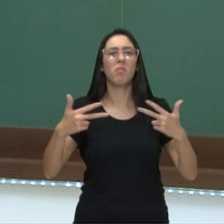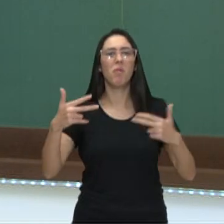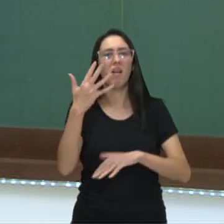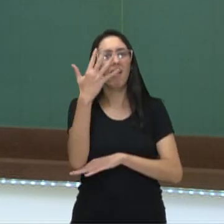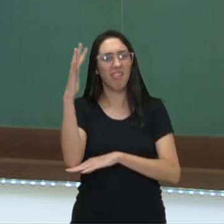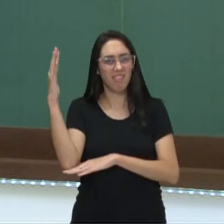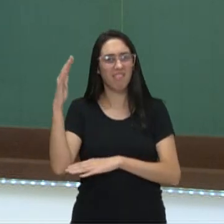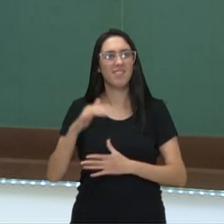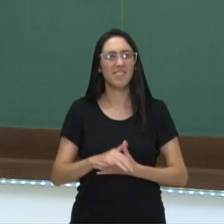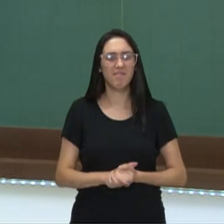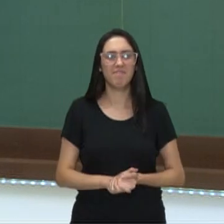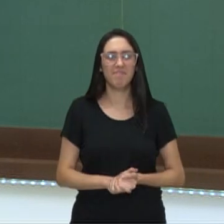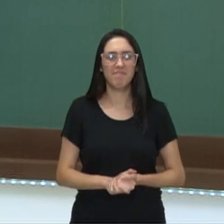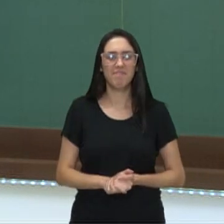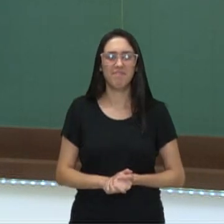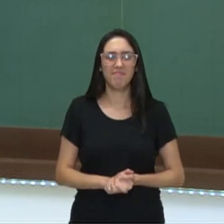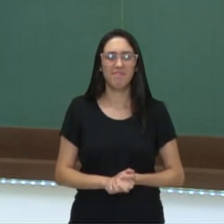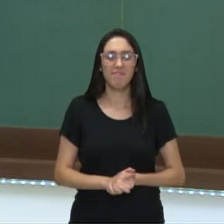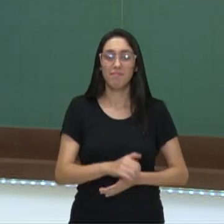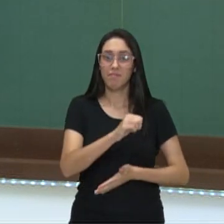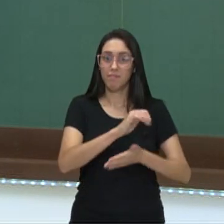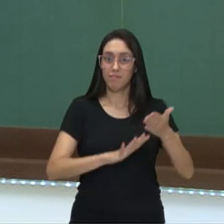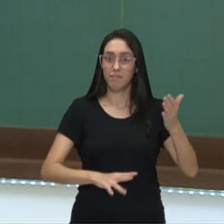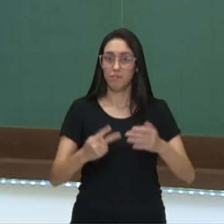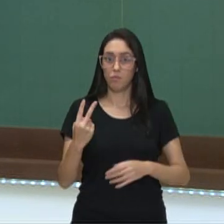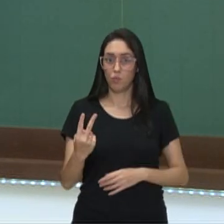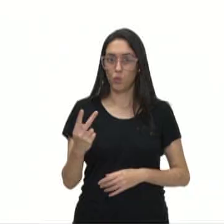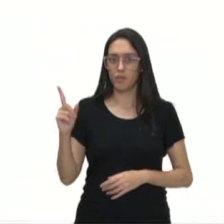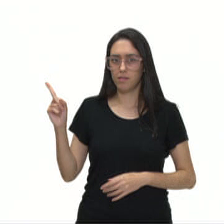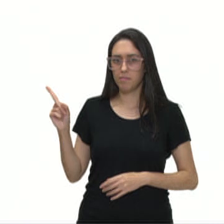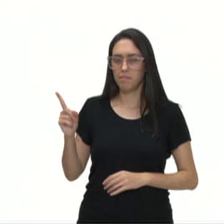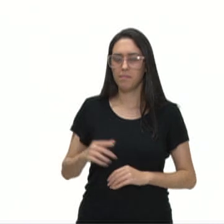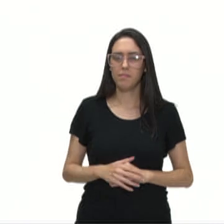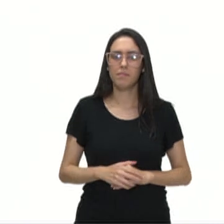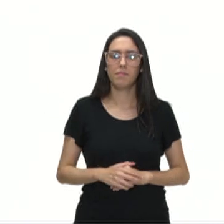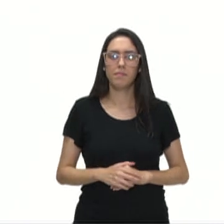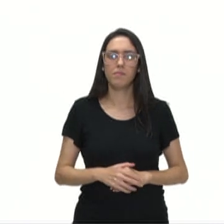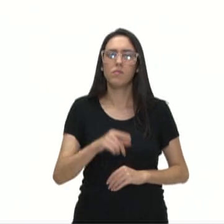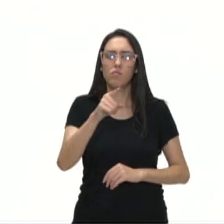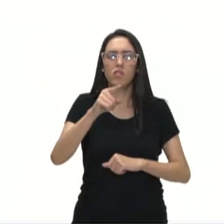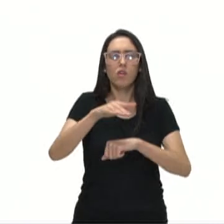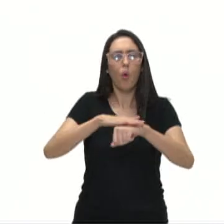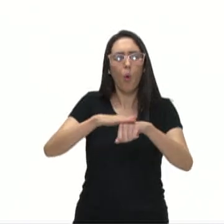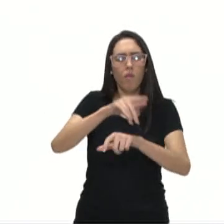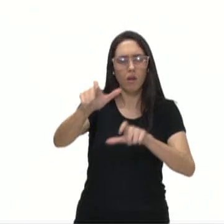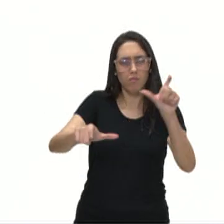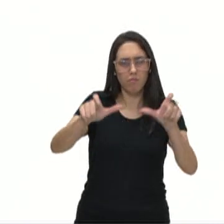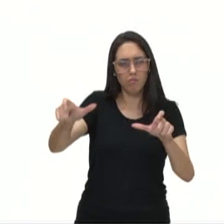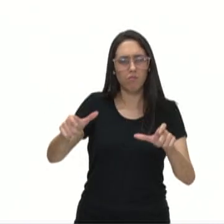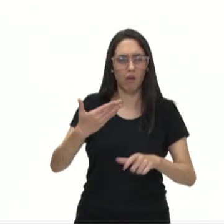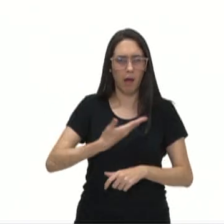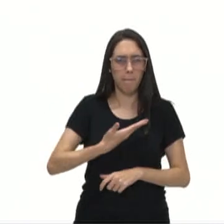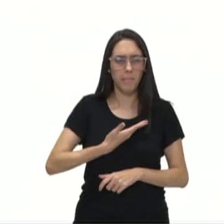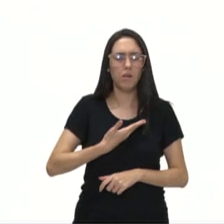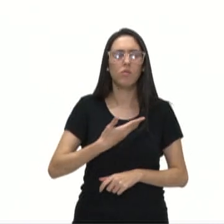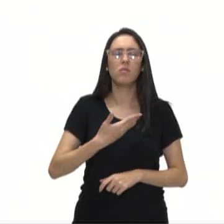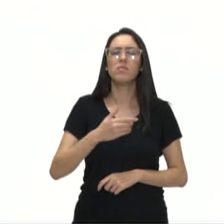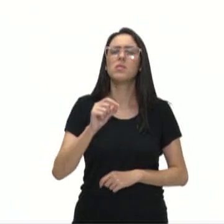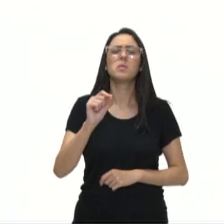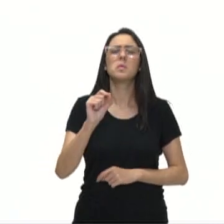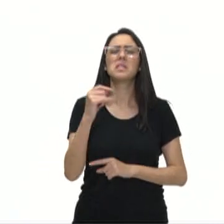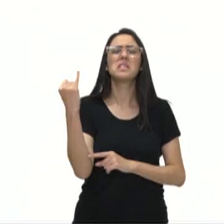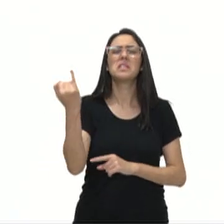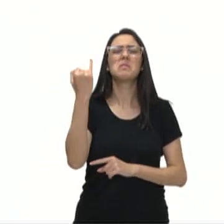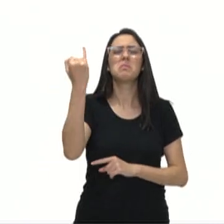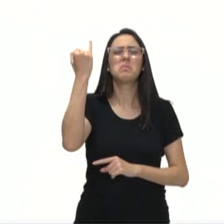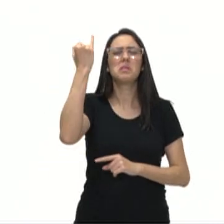ok? Segunda atividade nossa, então. Comente com os colegas qual a importância dos